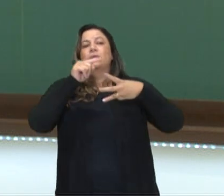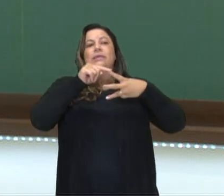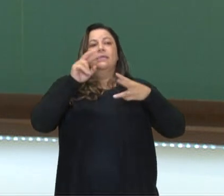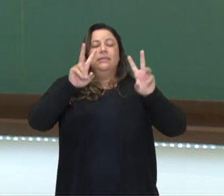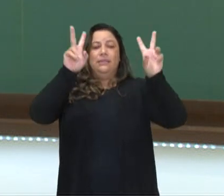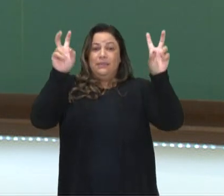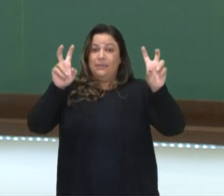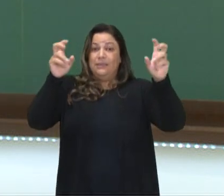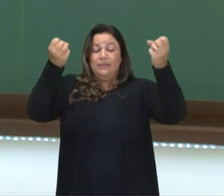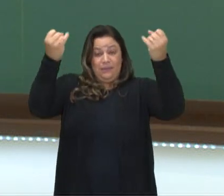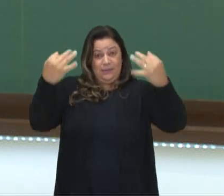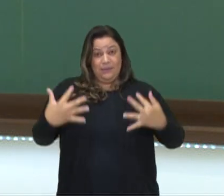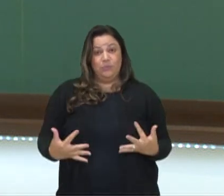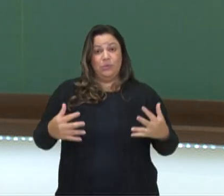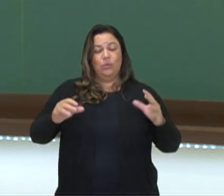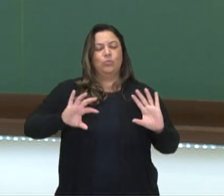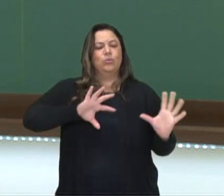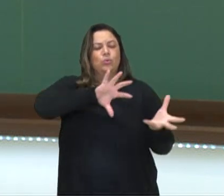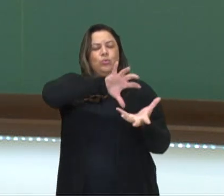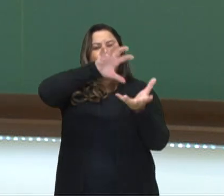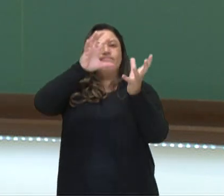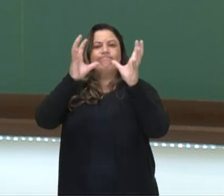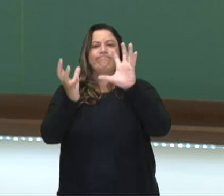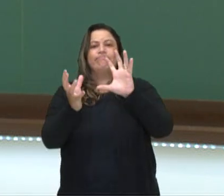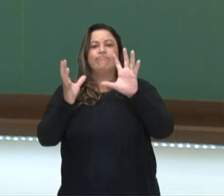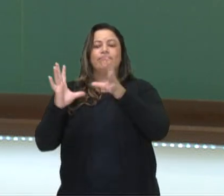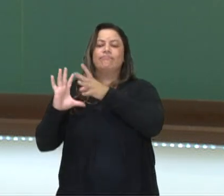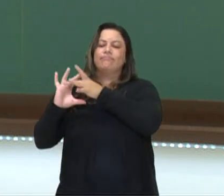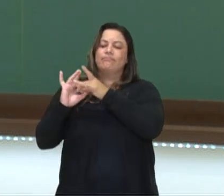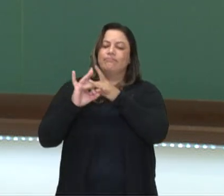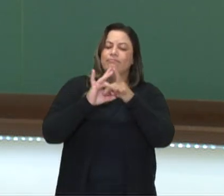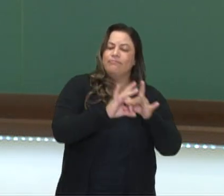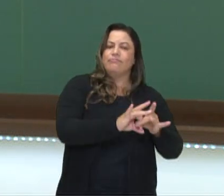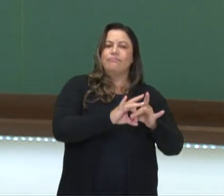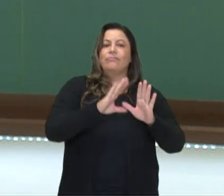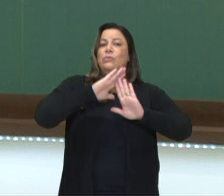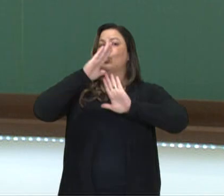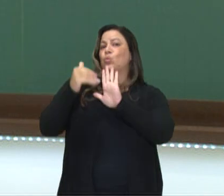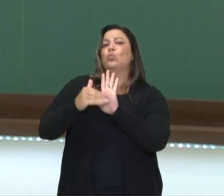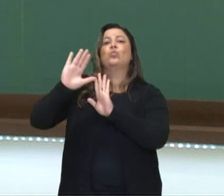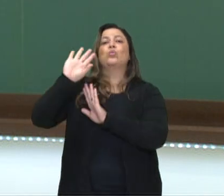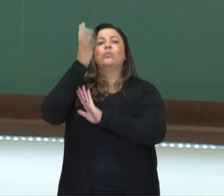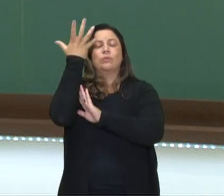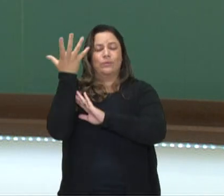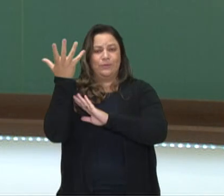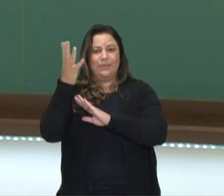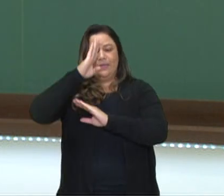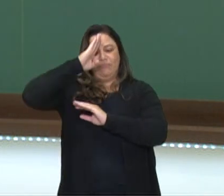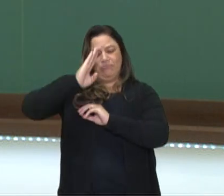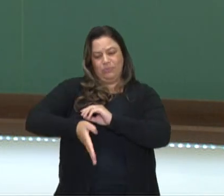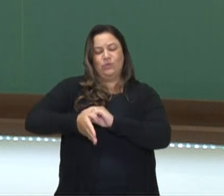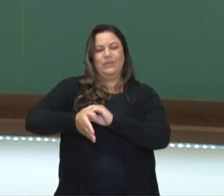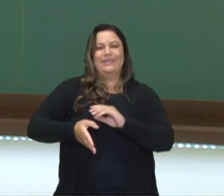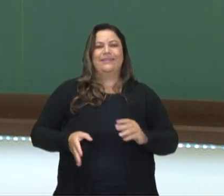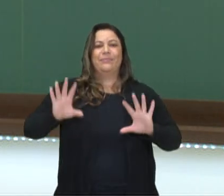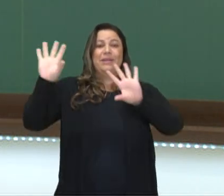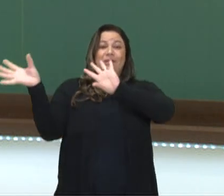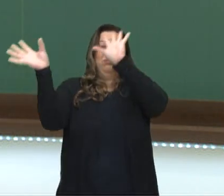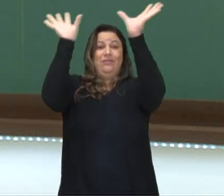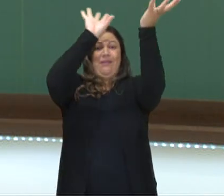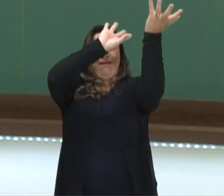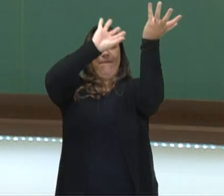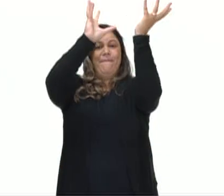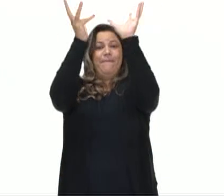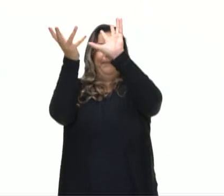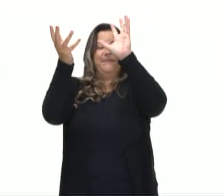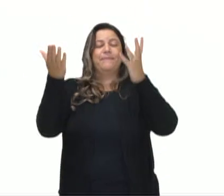climáticos, nós estamos falando de um conjunto de ações, de algo muito mais amplo que está relacionado diretamente ao clima. E aí, para